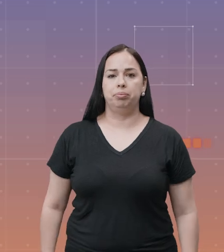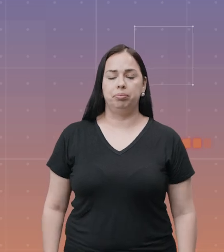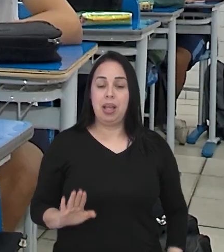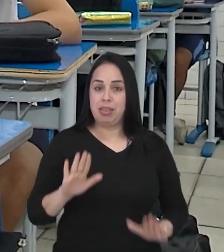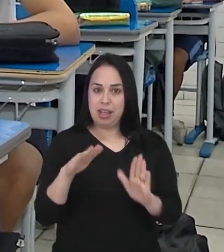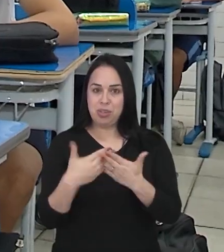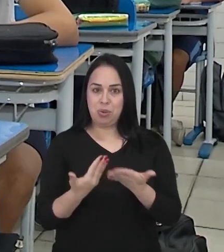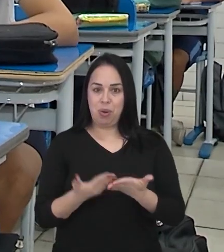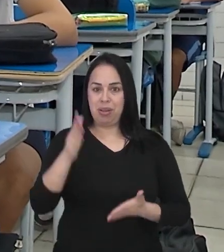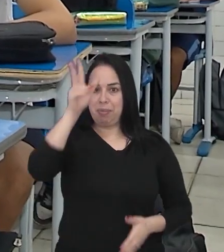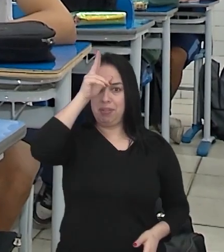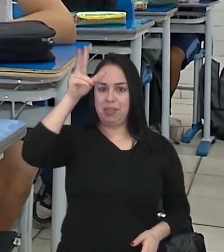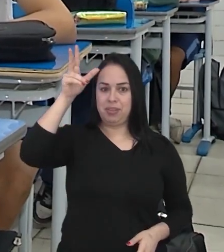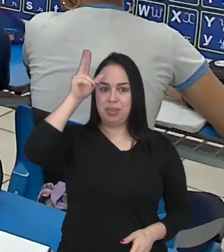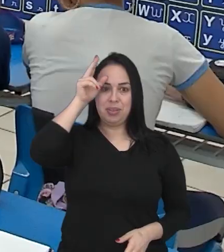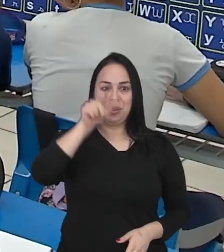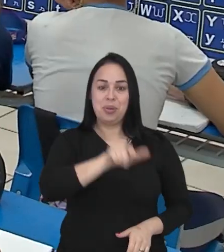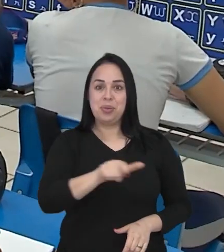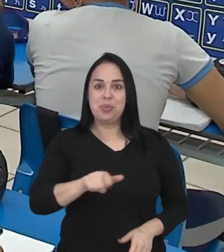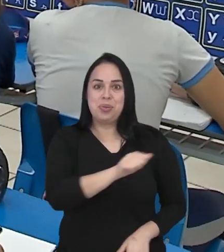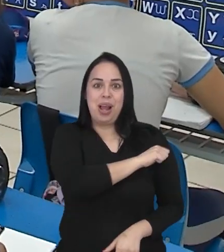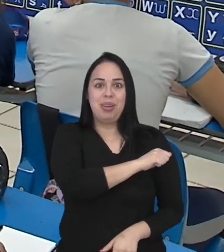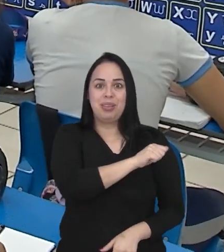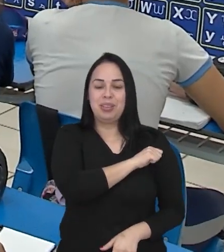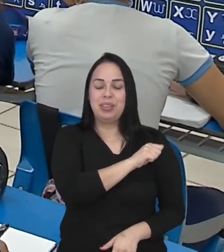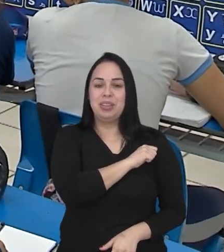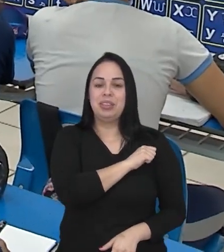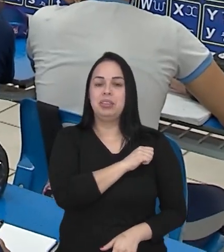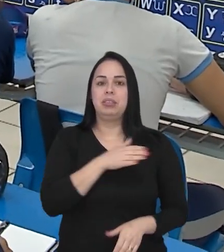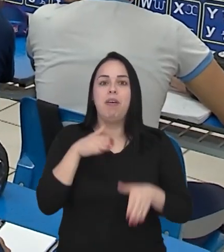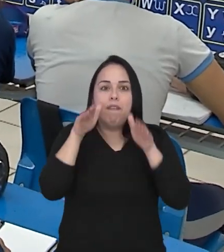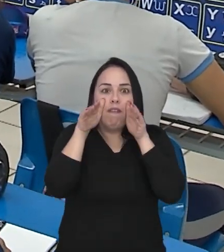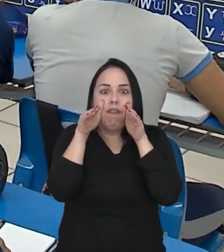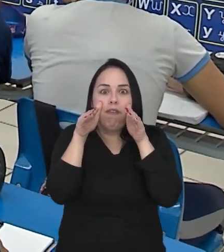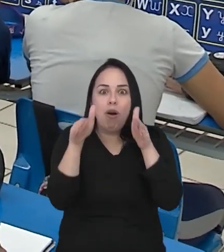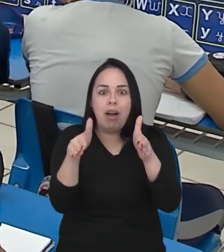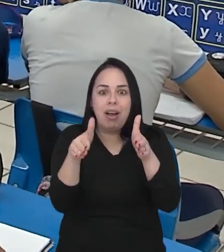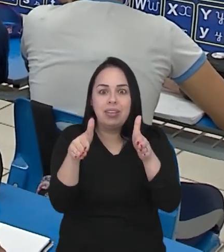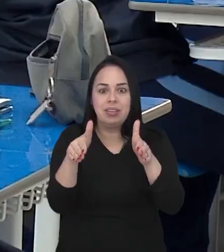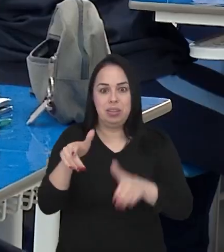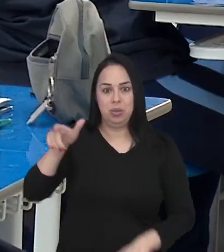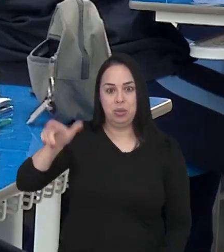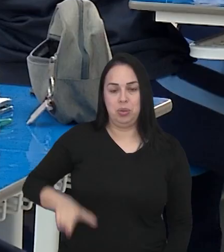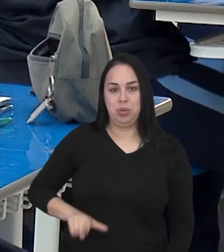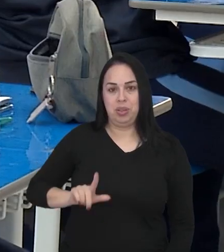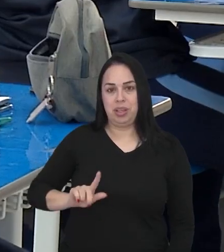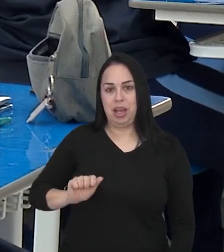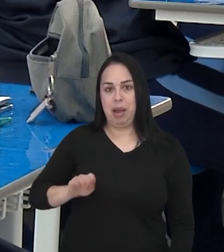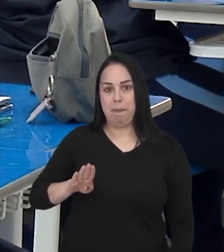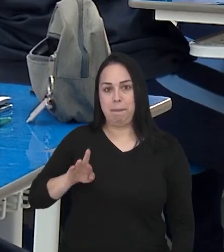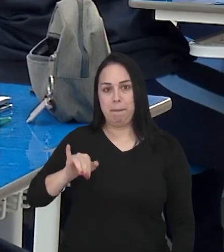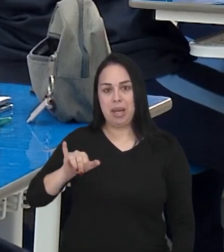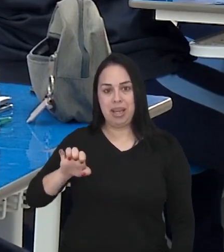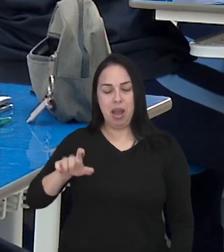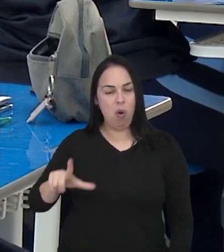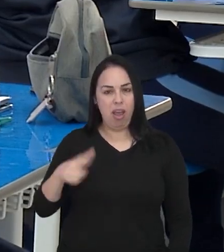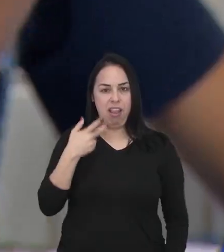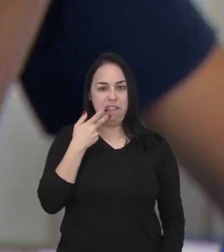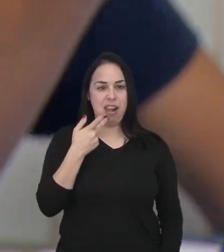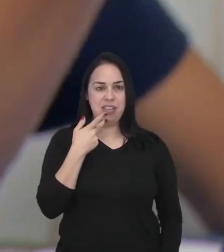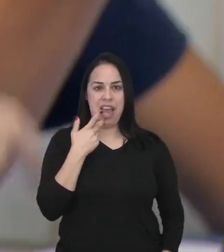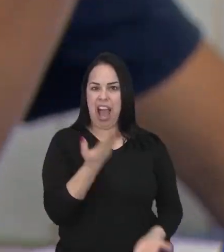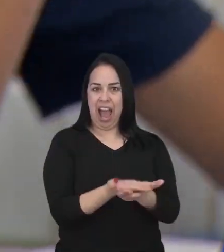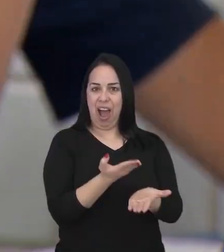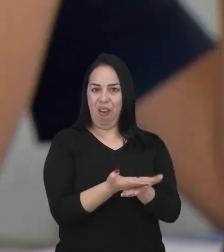país. Nessa escola municipal, os alunos estão cada vez mais concentrados. Para o Gabriel, isso não é uma aula comum,